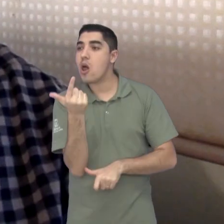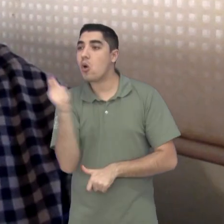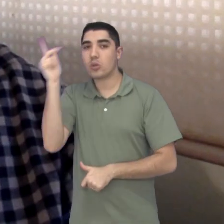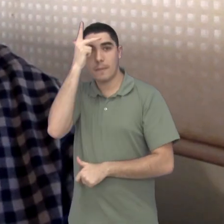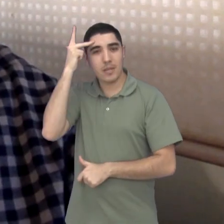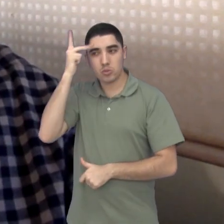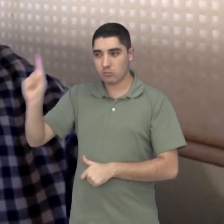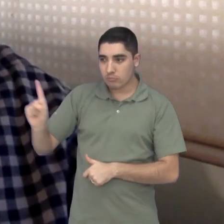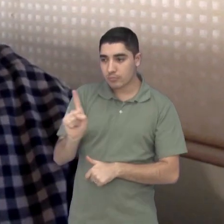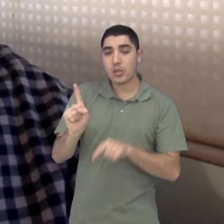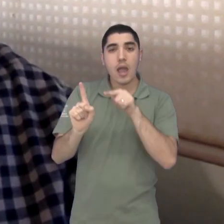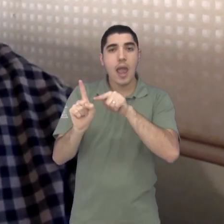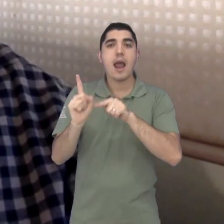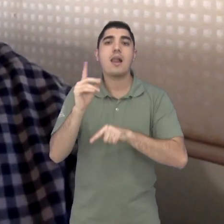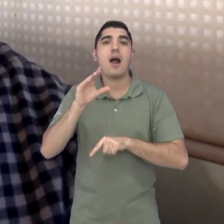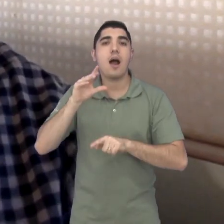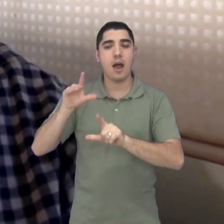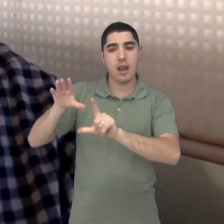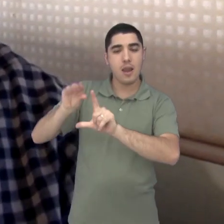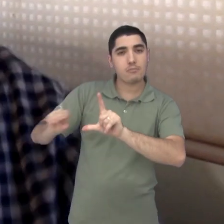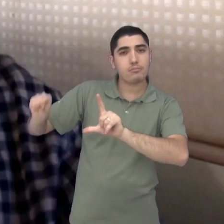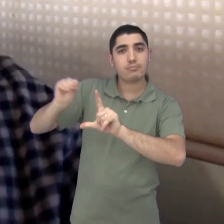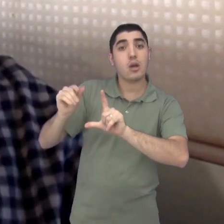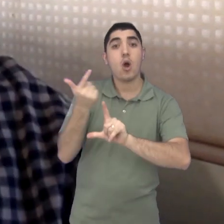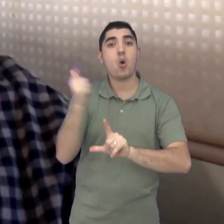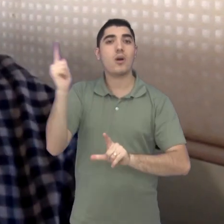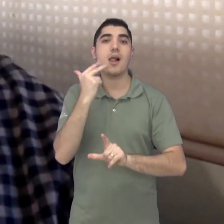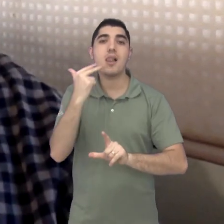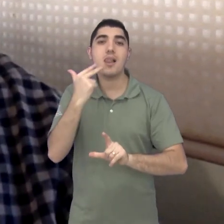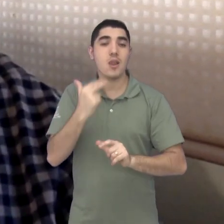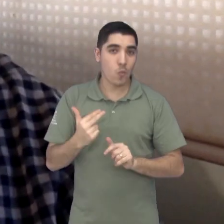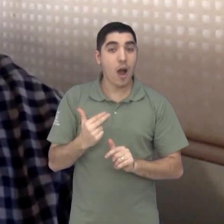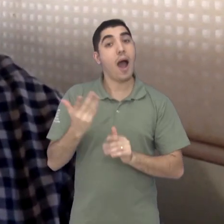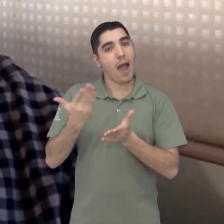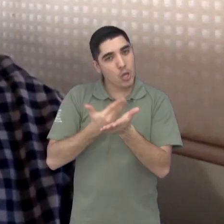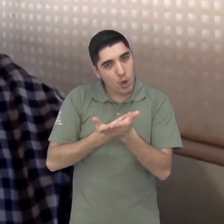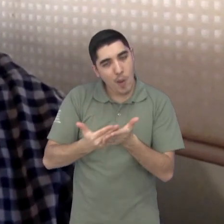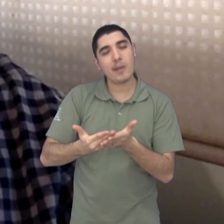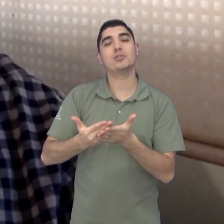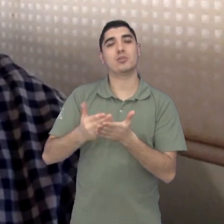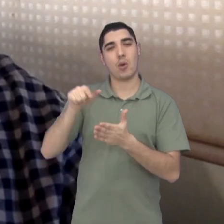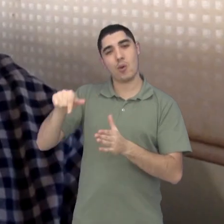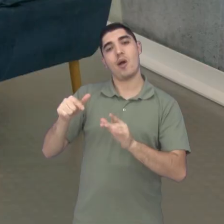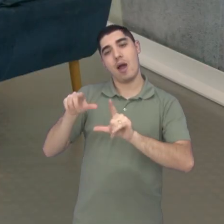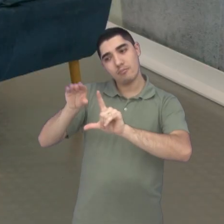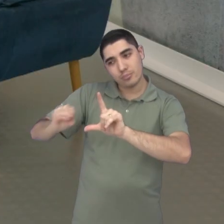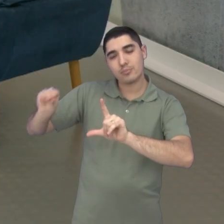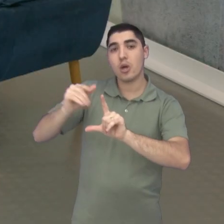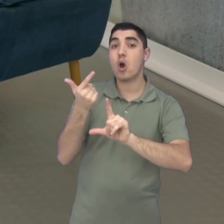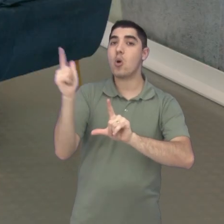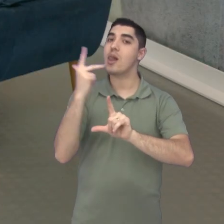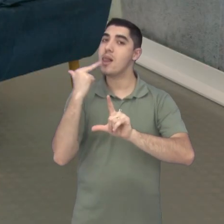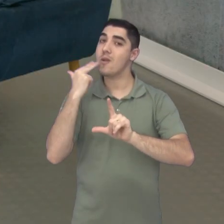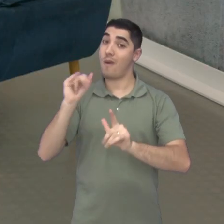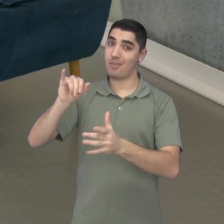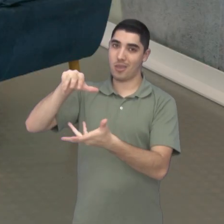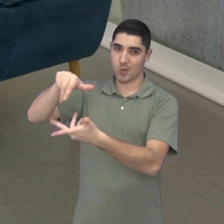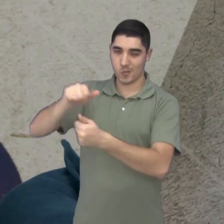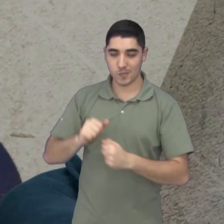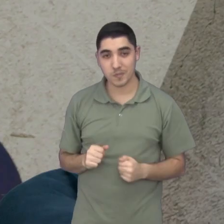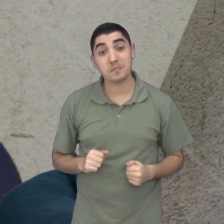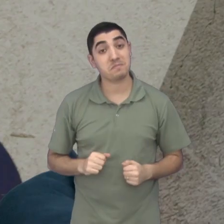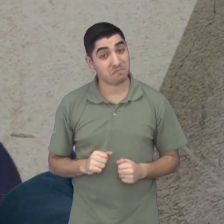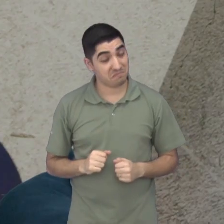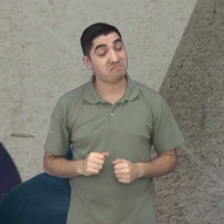eles fizeram, e assim começa a dublagem internacional. 100 Interessante. anos. E eu sei que